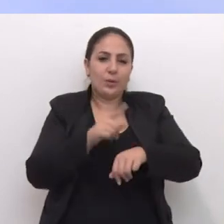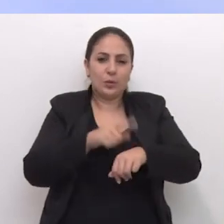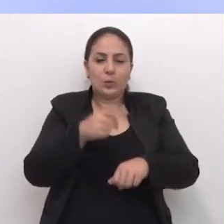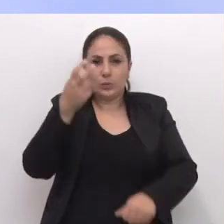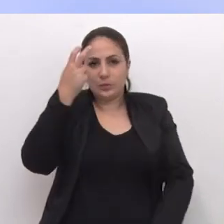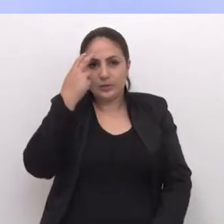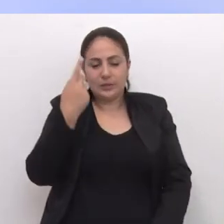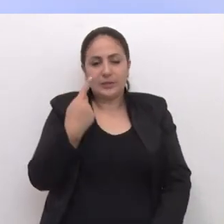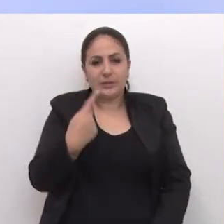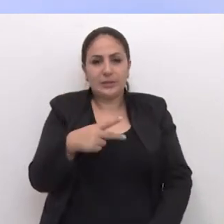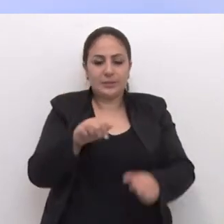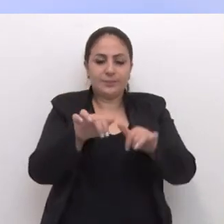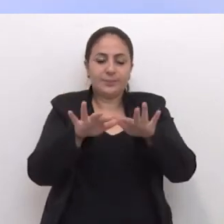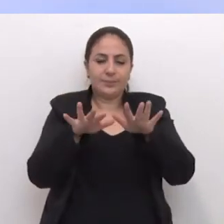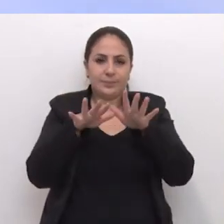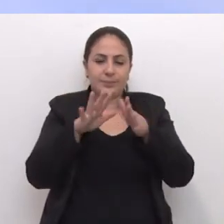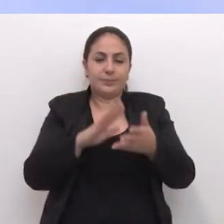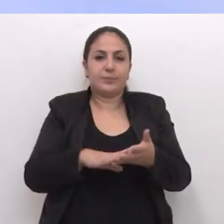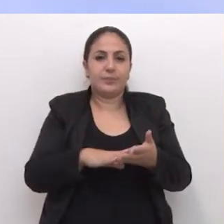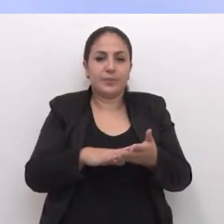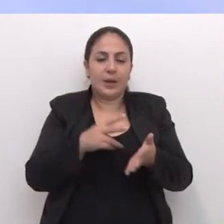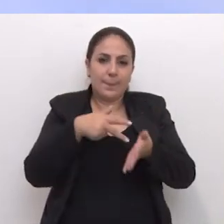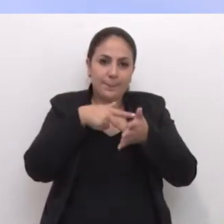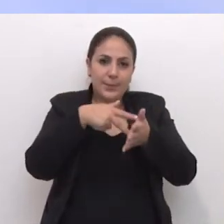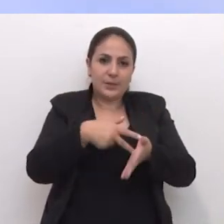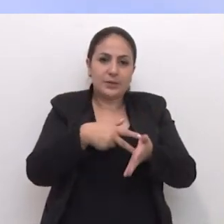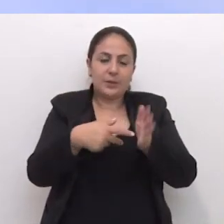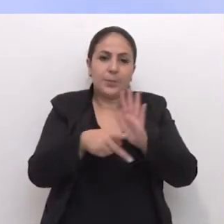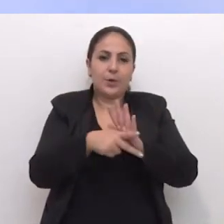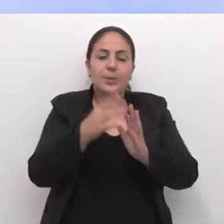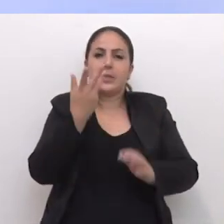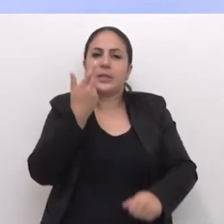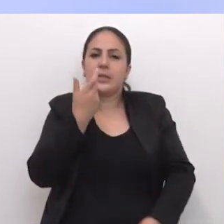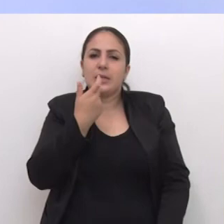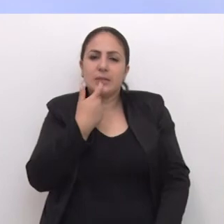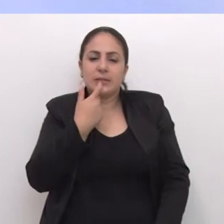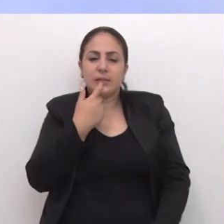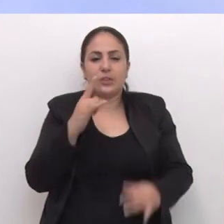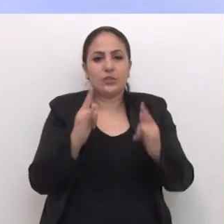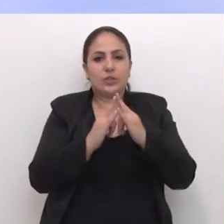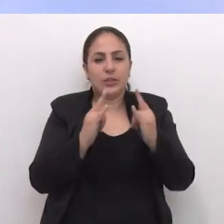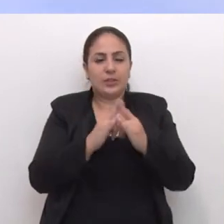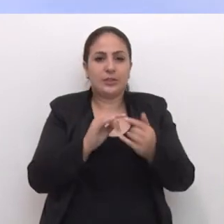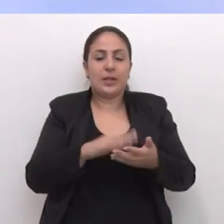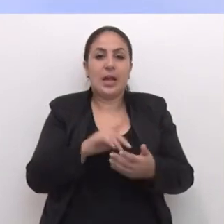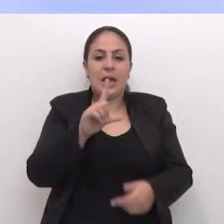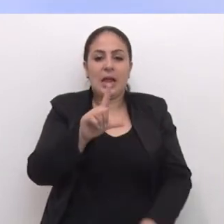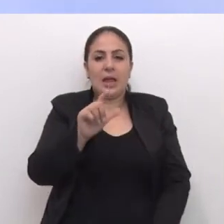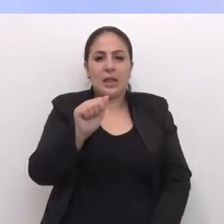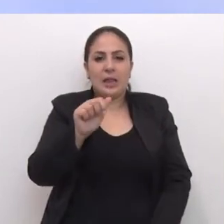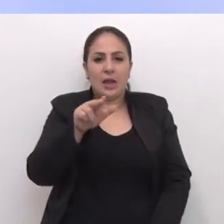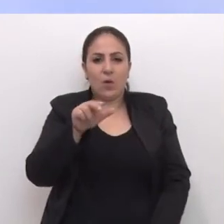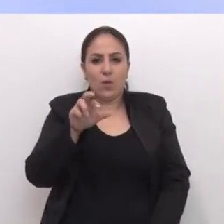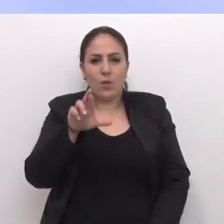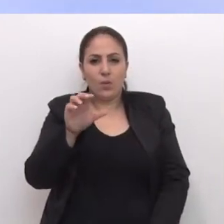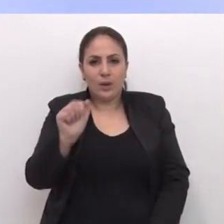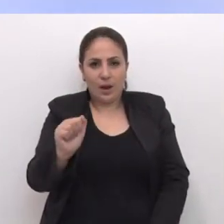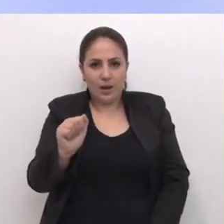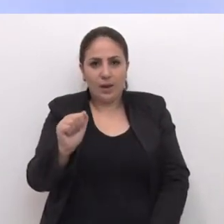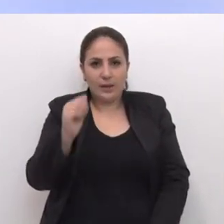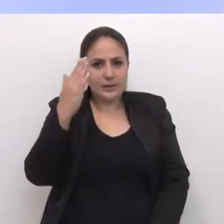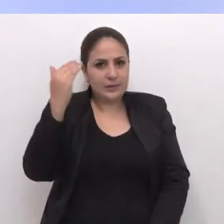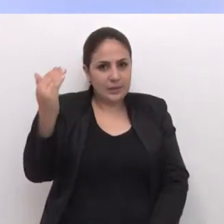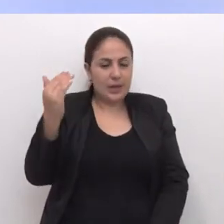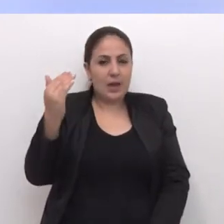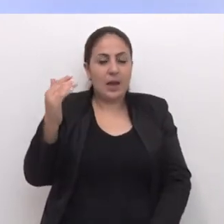do momento cultural desta sessão solene. A apresentação foi de crianças da entidade. Laura Chaves, um